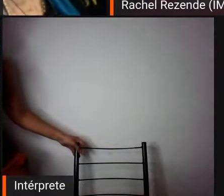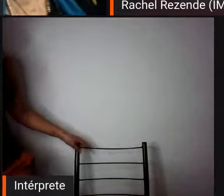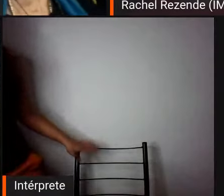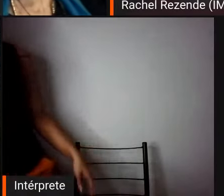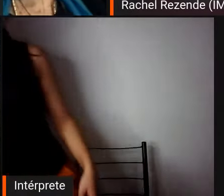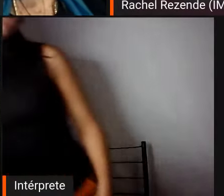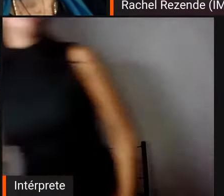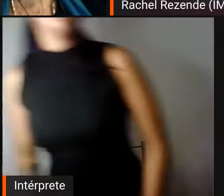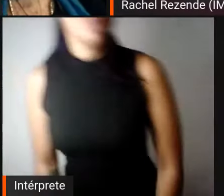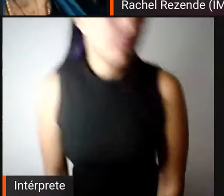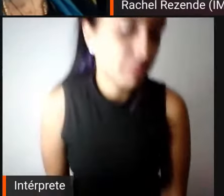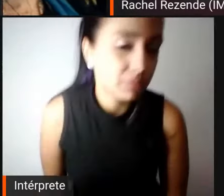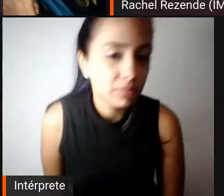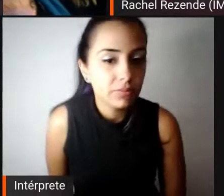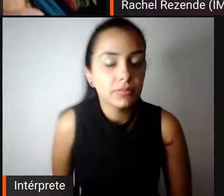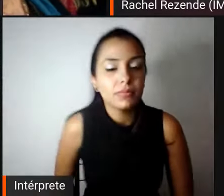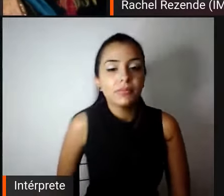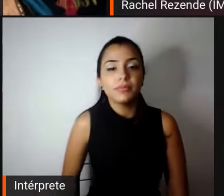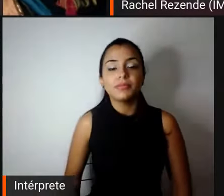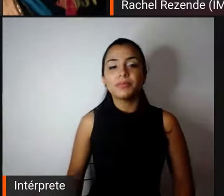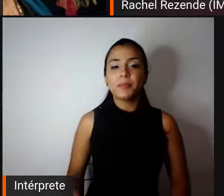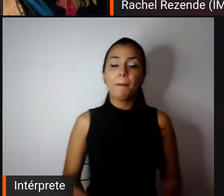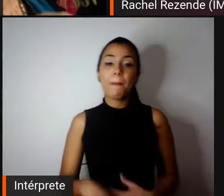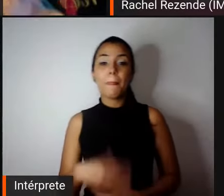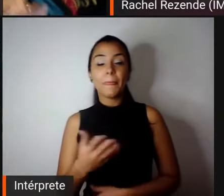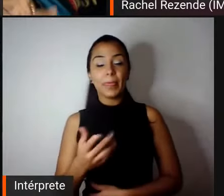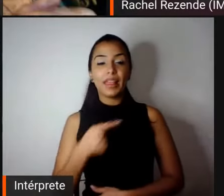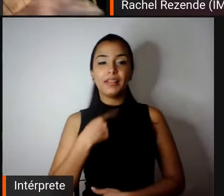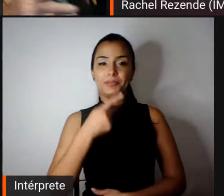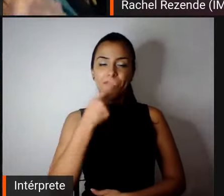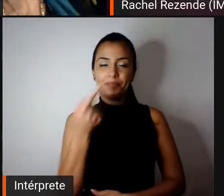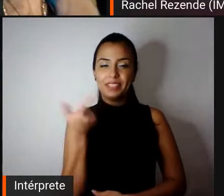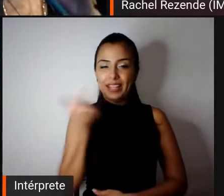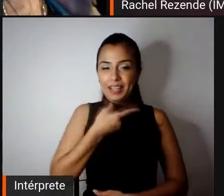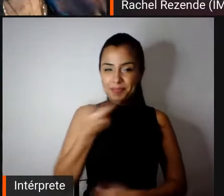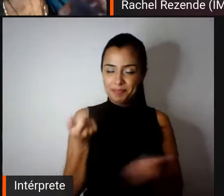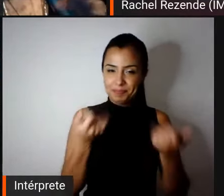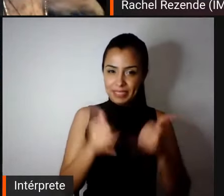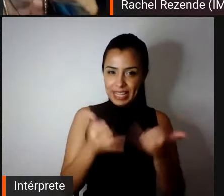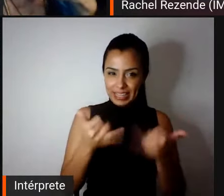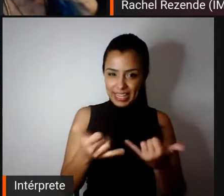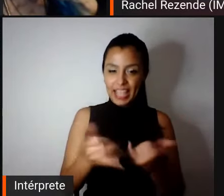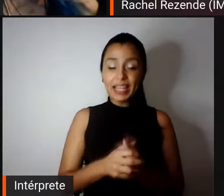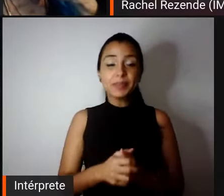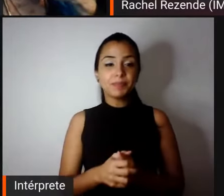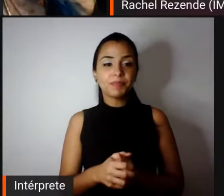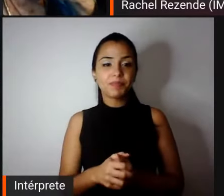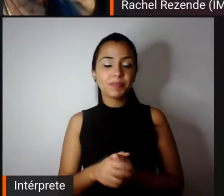mano, eu gosto dessas brincadeiras que eu falei com o Burke, essa coisa. Eu, por exemplo,